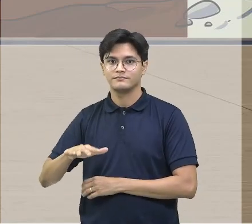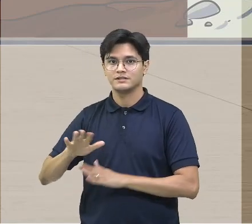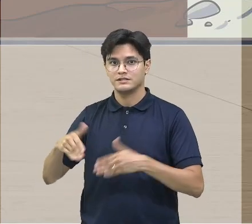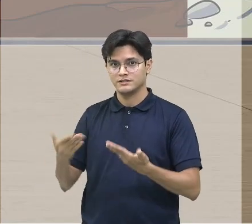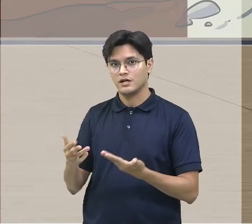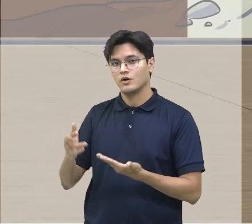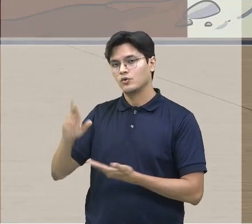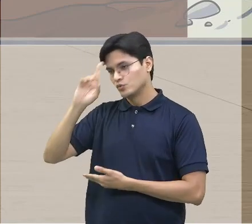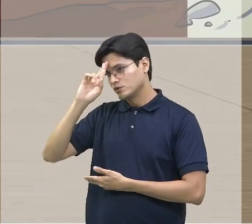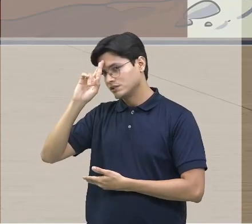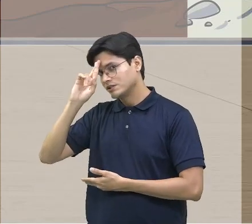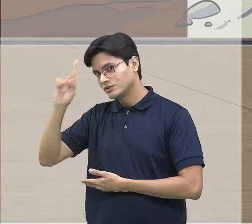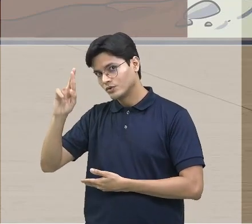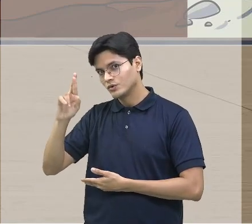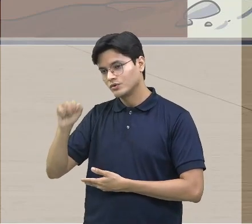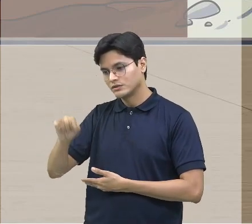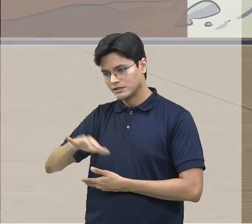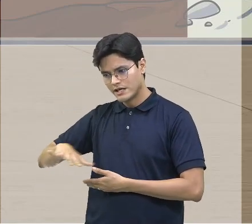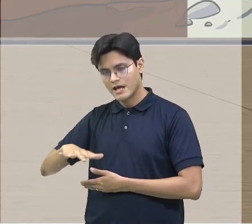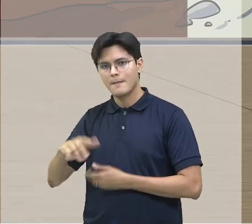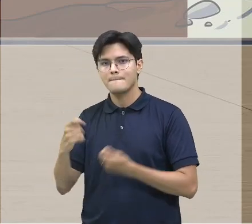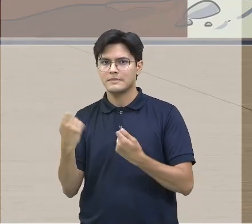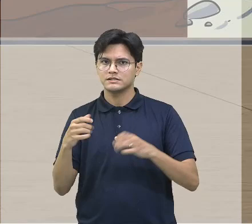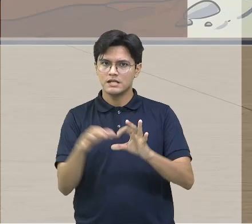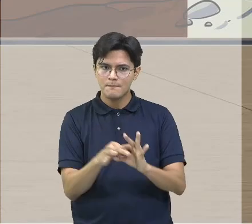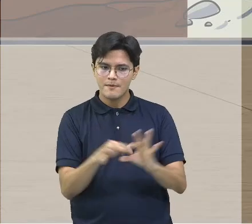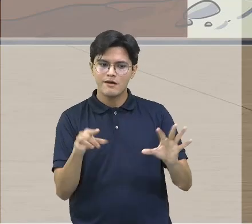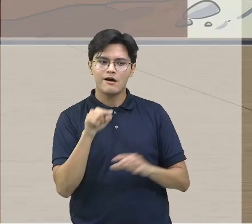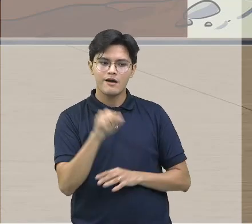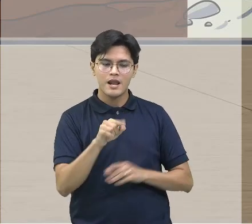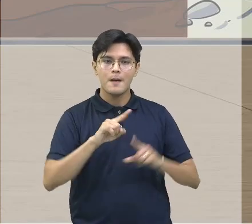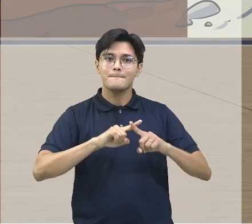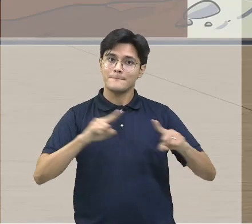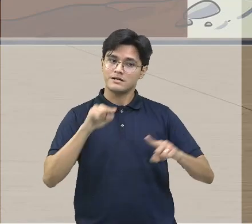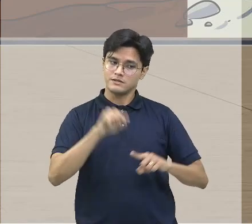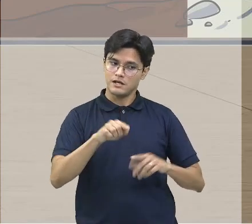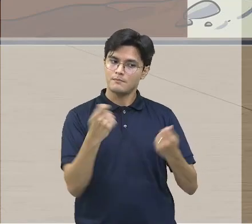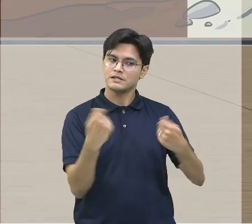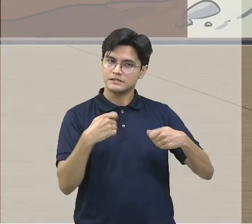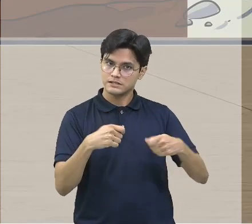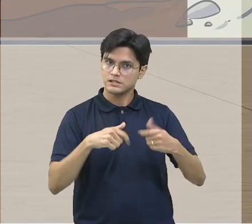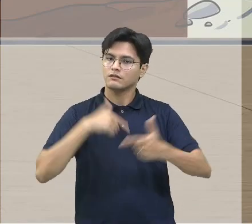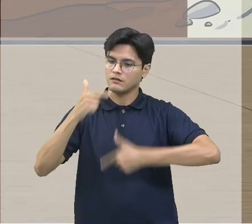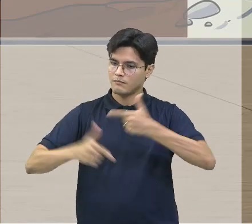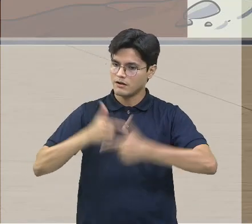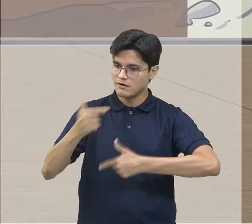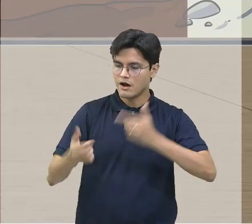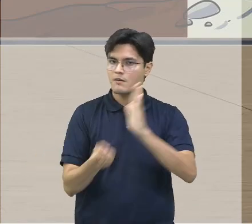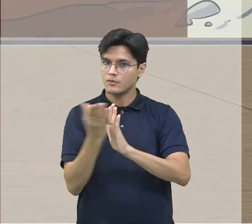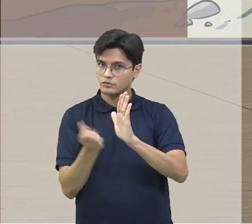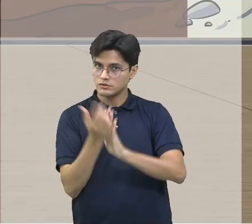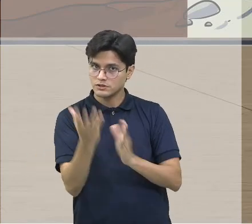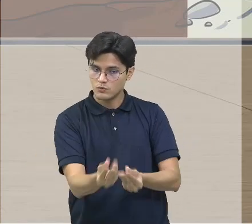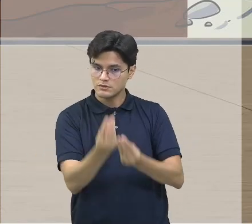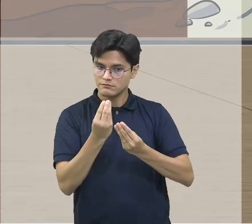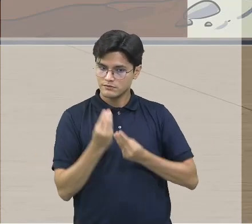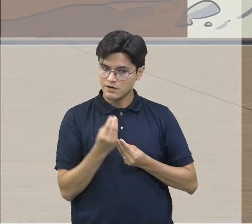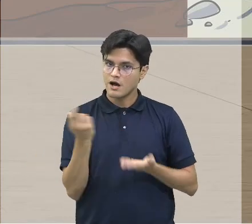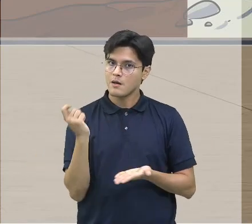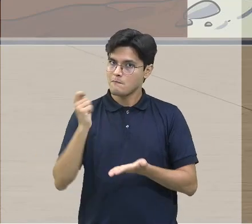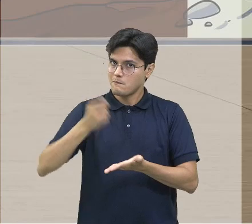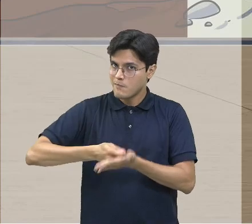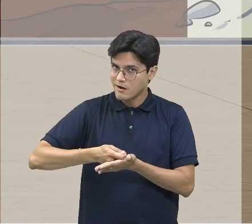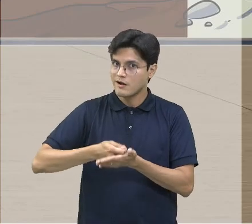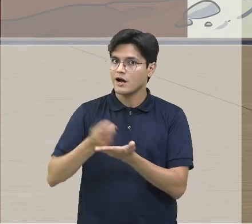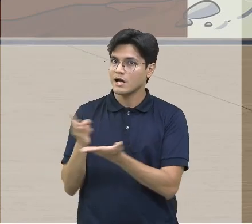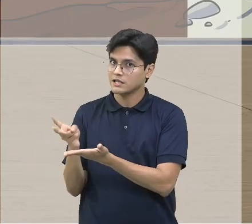permissão desse senhor, tá bom? Então, nesse momento, a gente vai começar a perceber o processo de formação de grandes propriedades rurais,